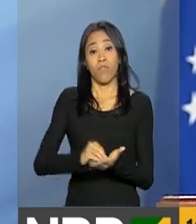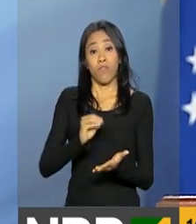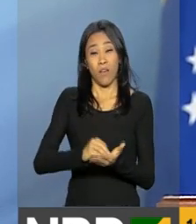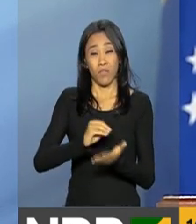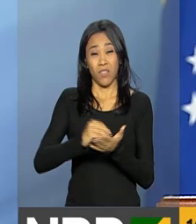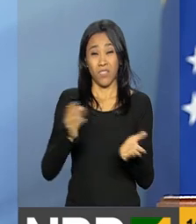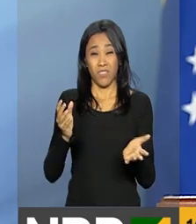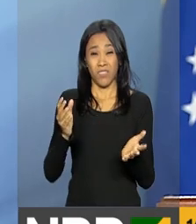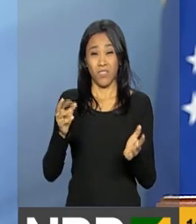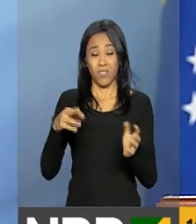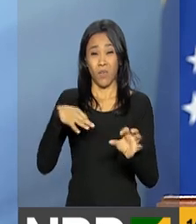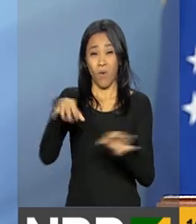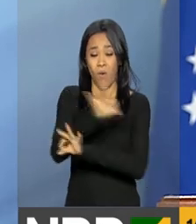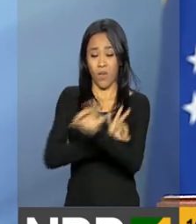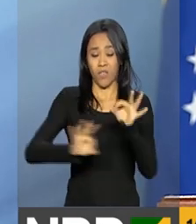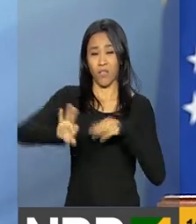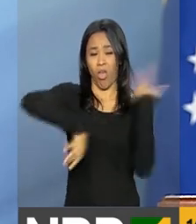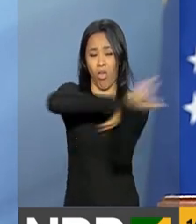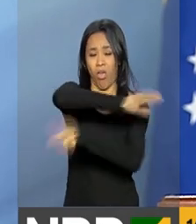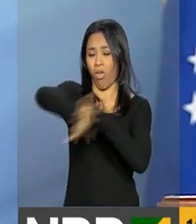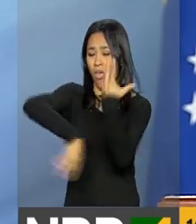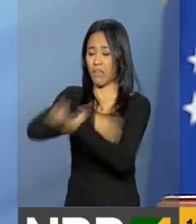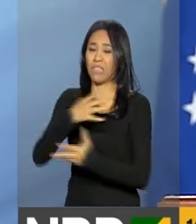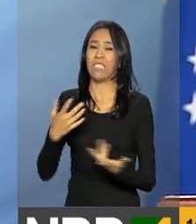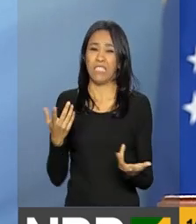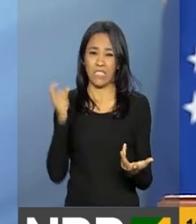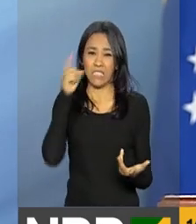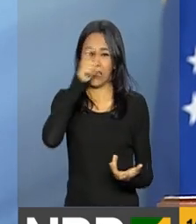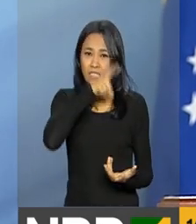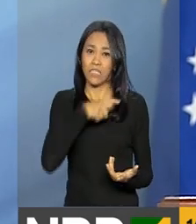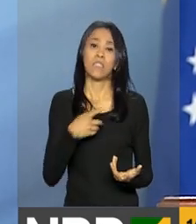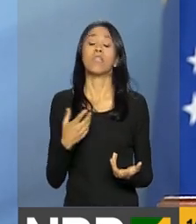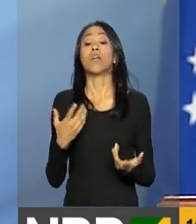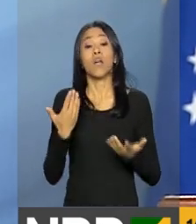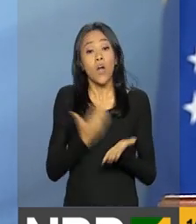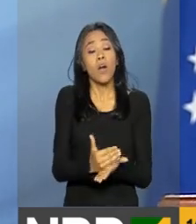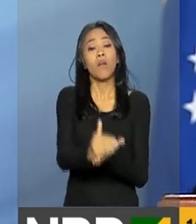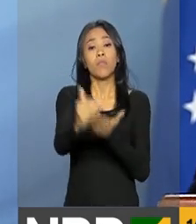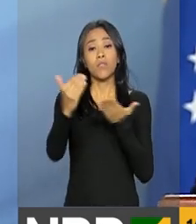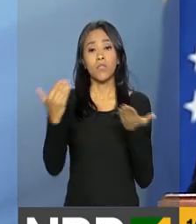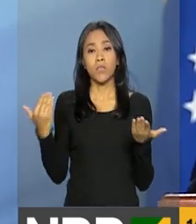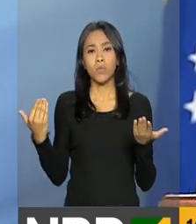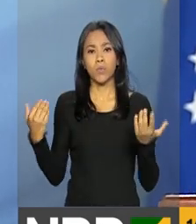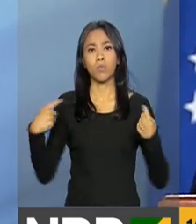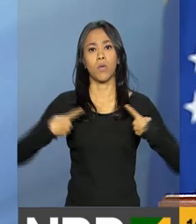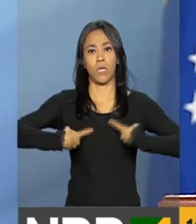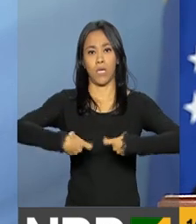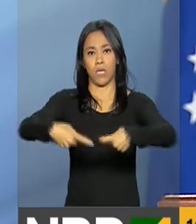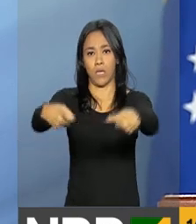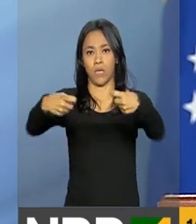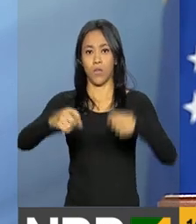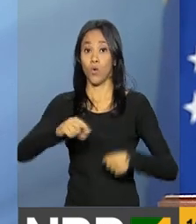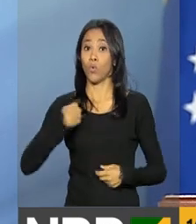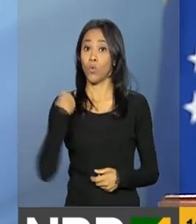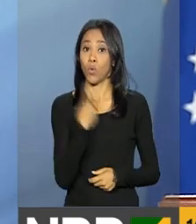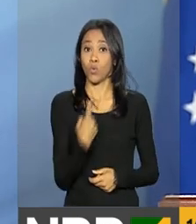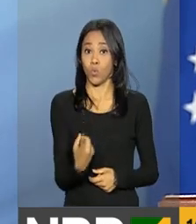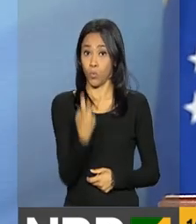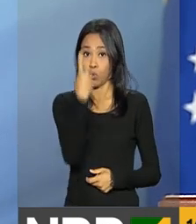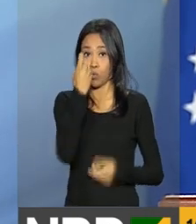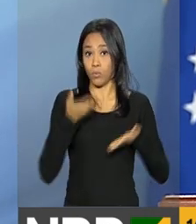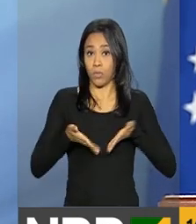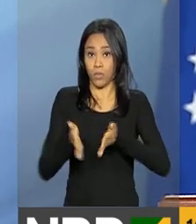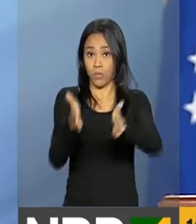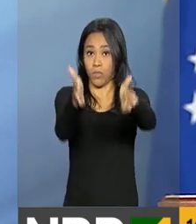das guerras. Começamos uma batalha em que nosso único caminho só pode